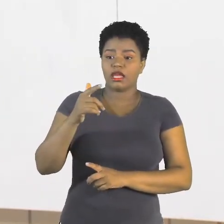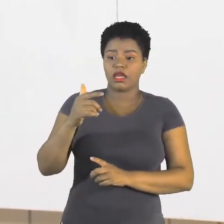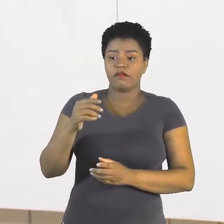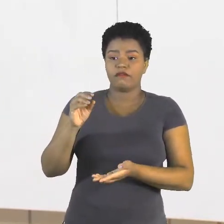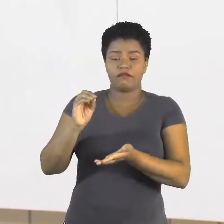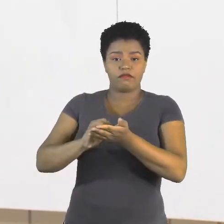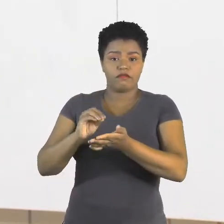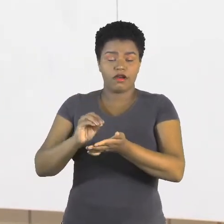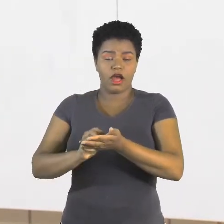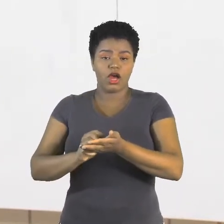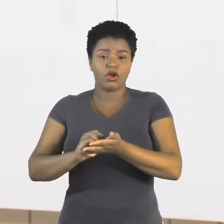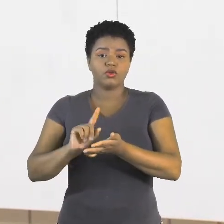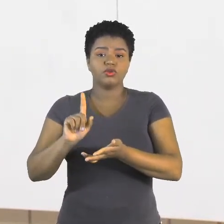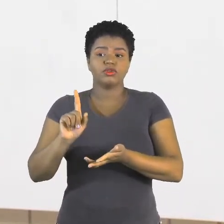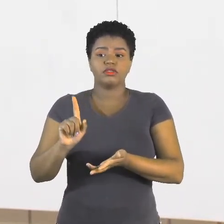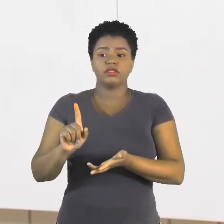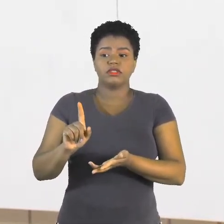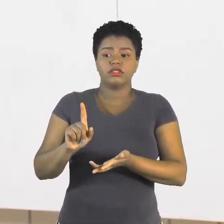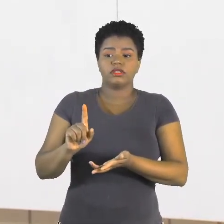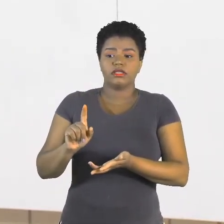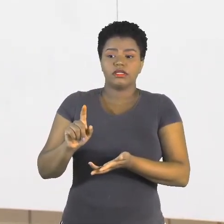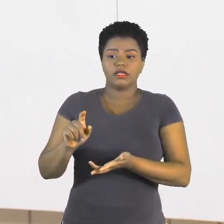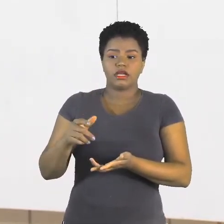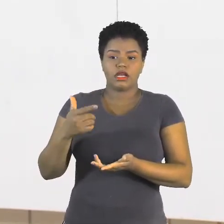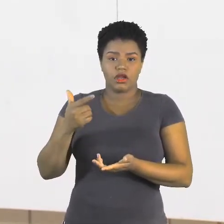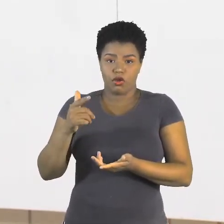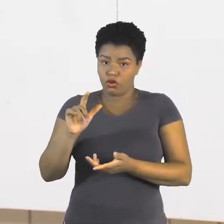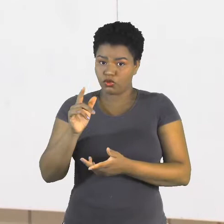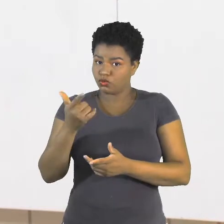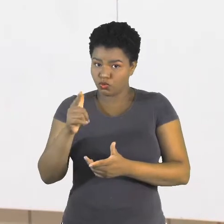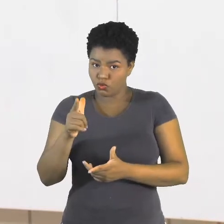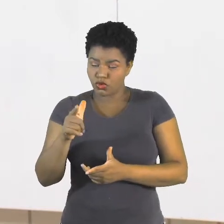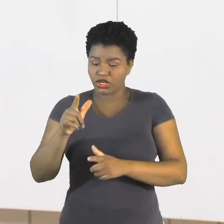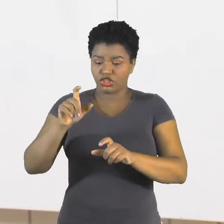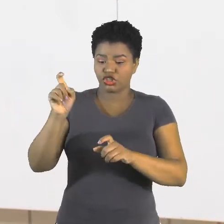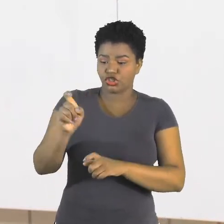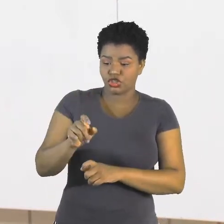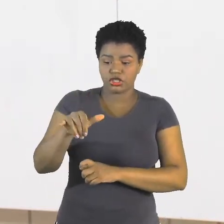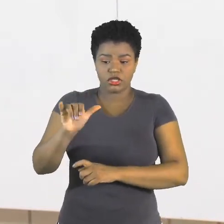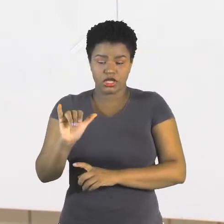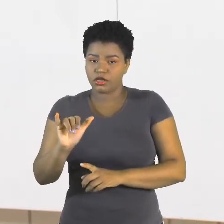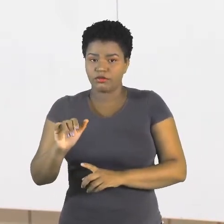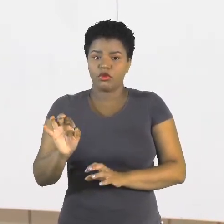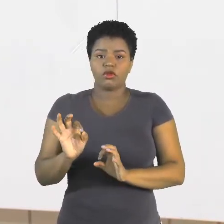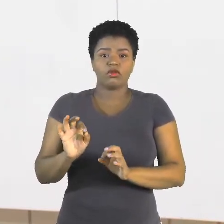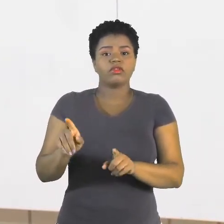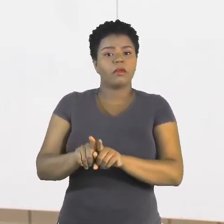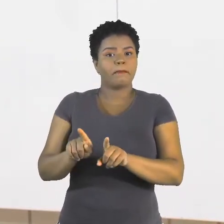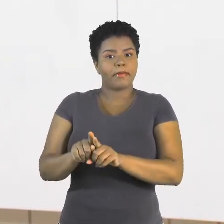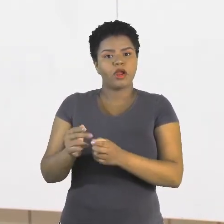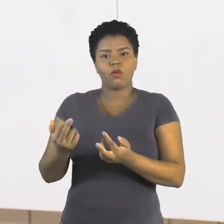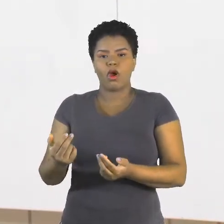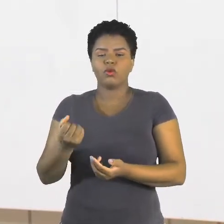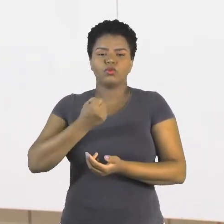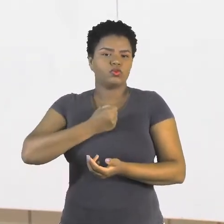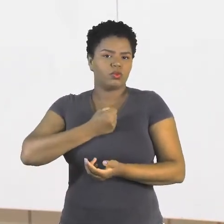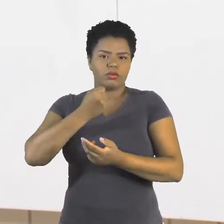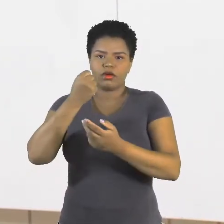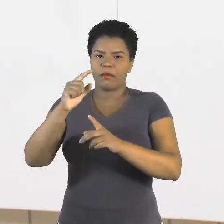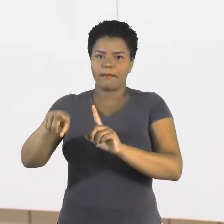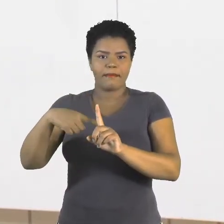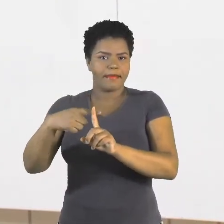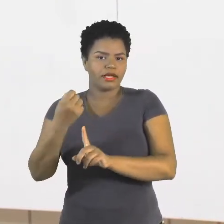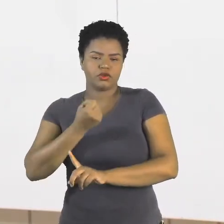Nem x com quem não tem x, tá? Vai ser dessa forma, tranquilo? Olha só, x